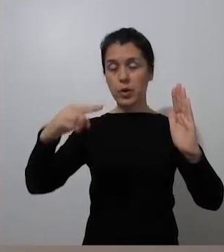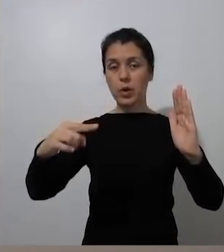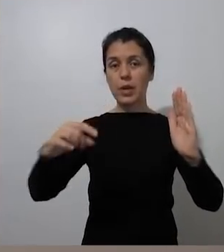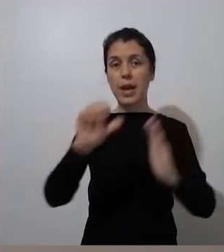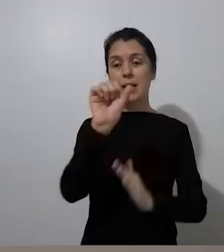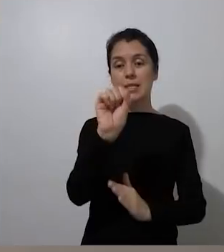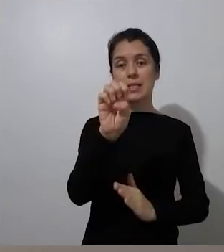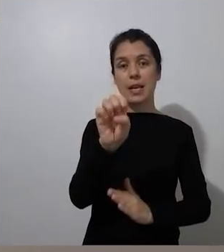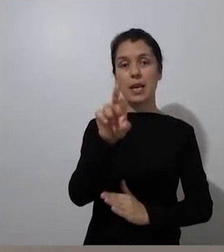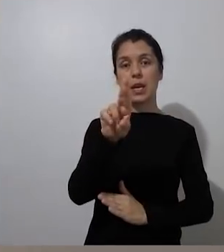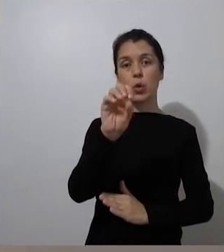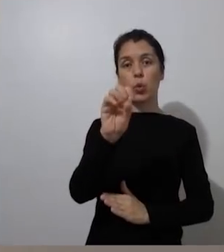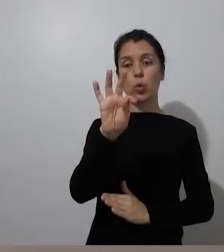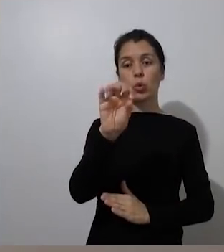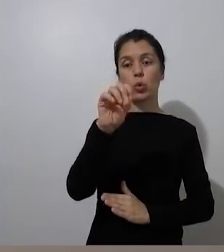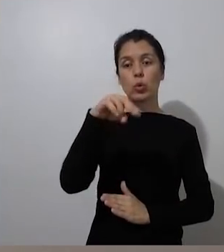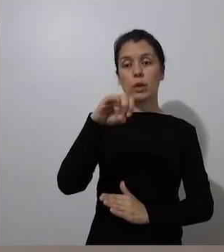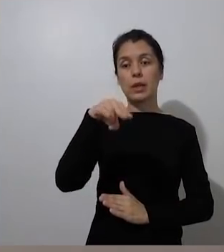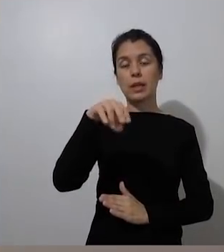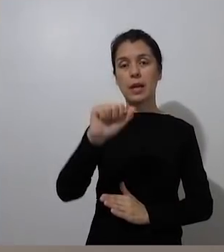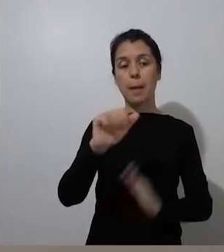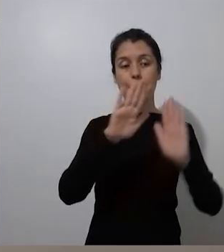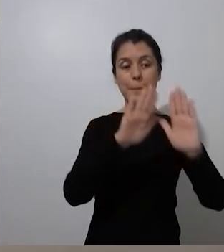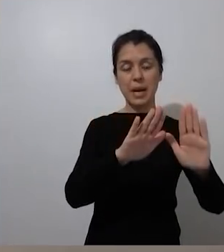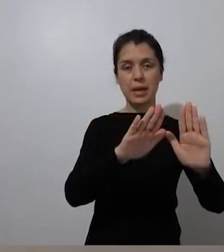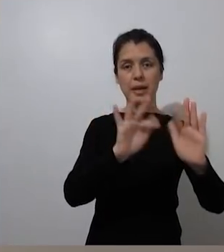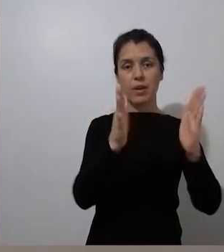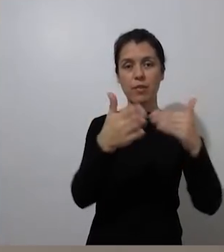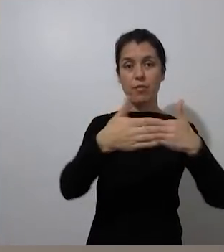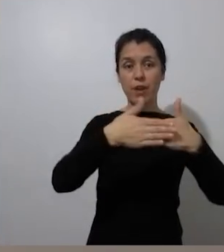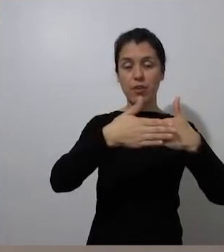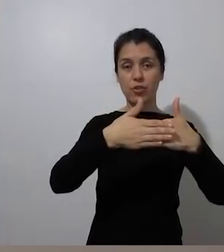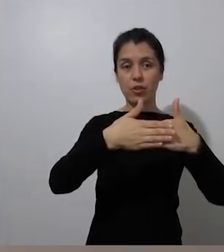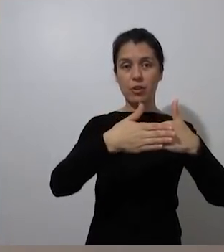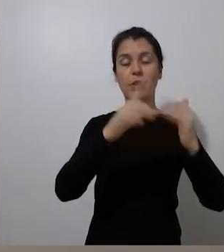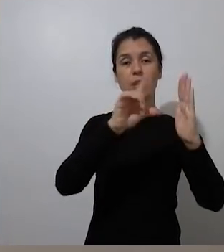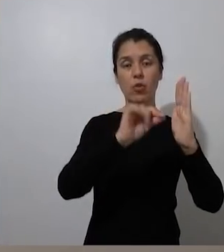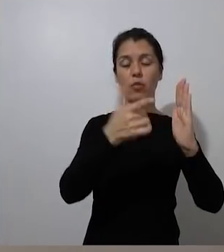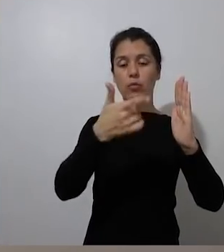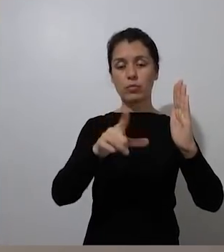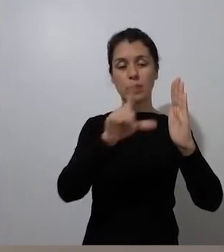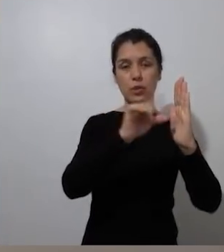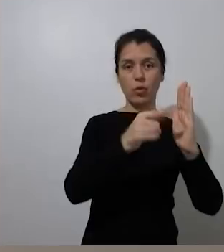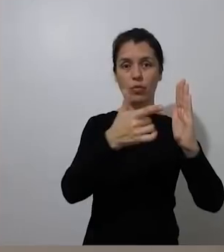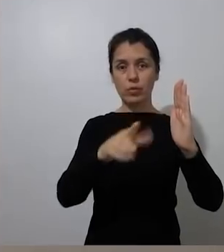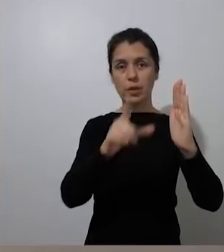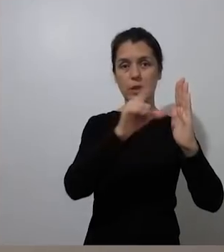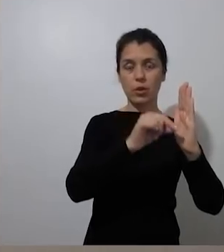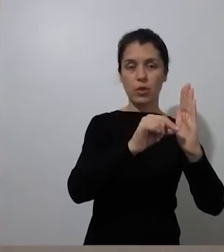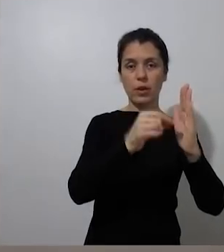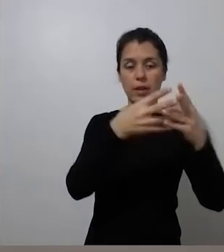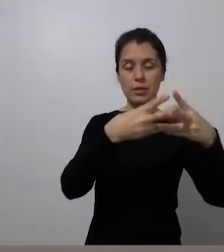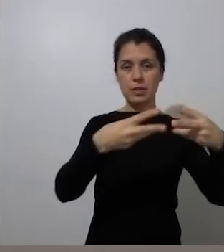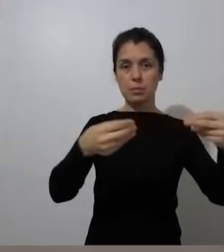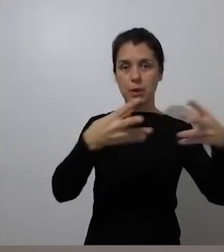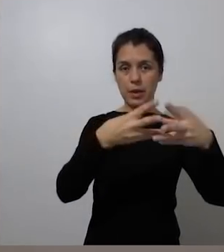transportador e aí a serotonina vem aqui, gruda. Quando ela volta, aqui ele tranca a passagem, ela retorna, gruda de novo, volta, gruda, até o